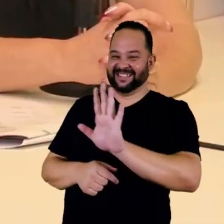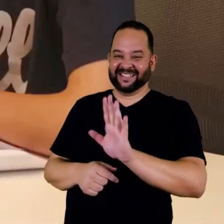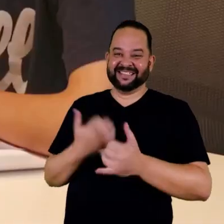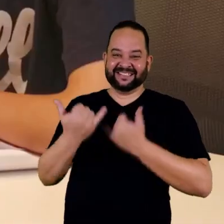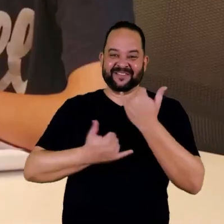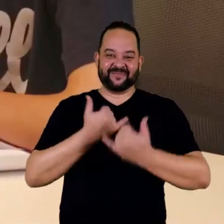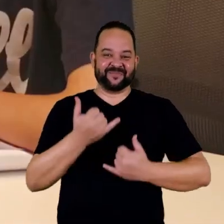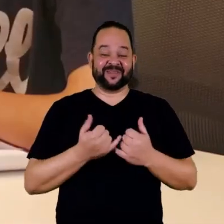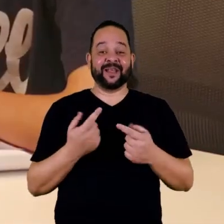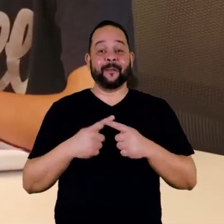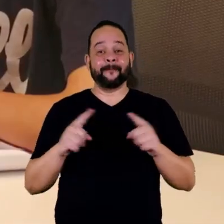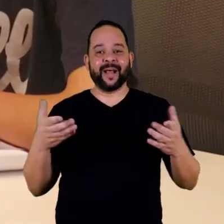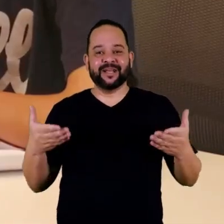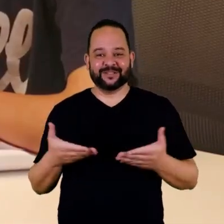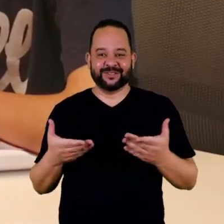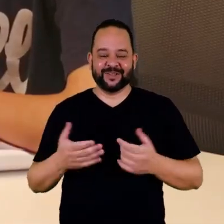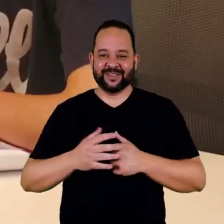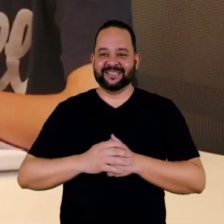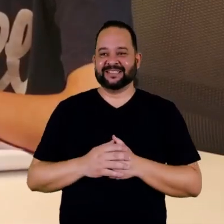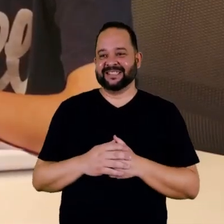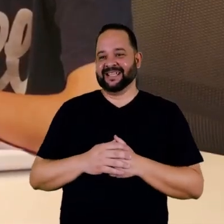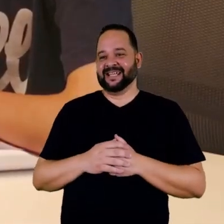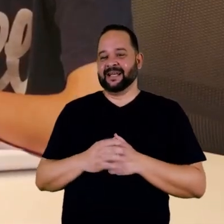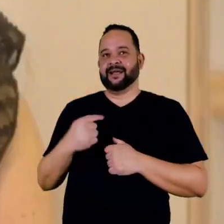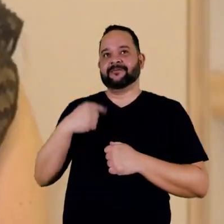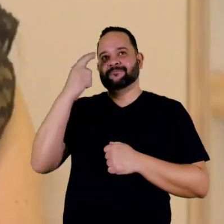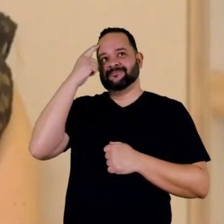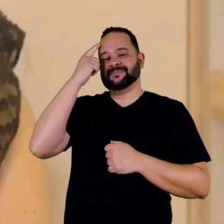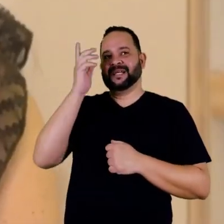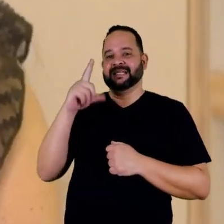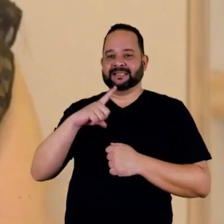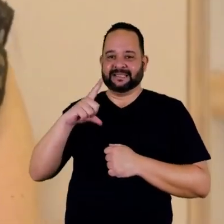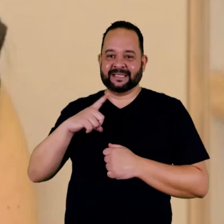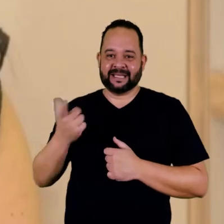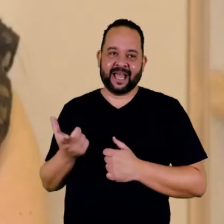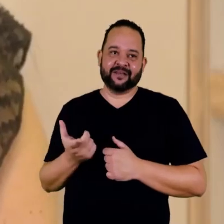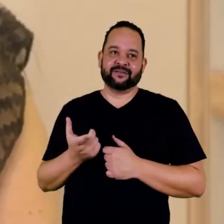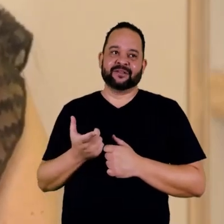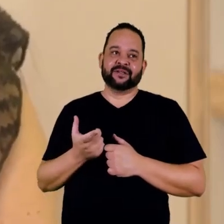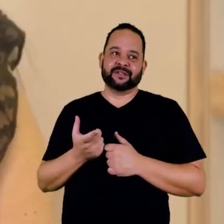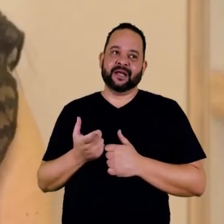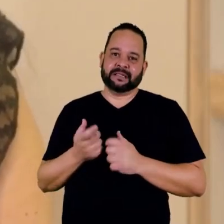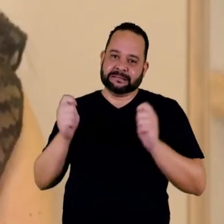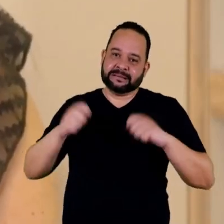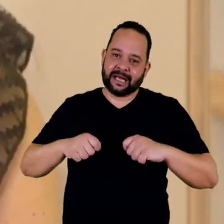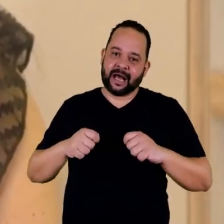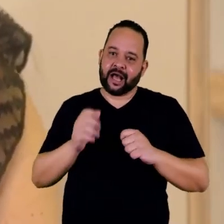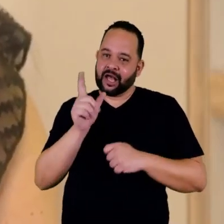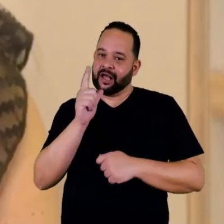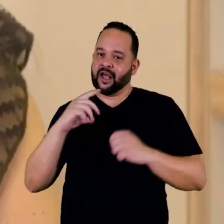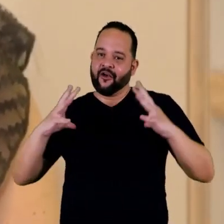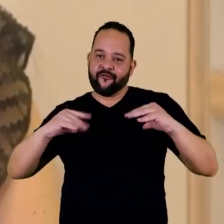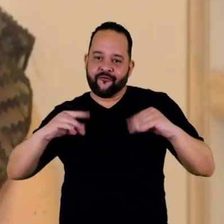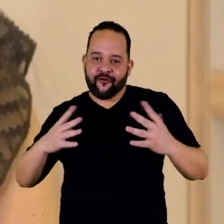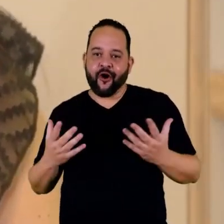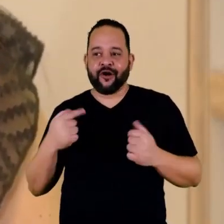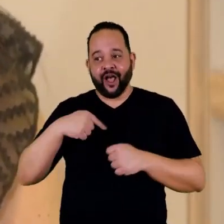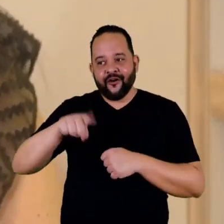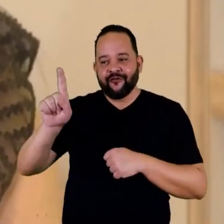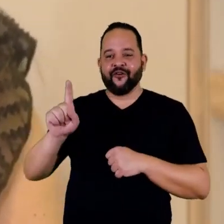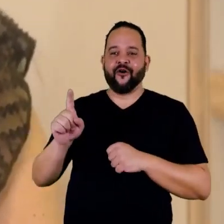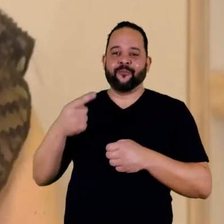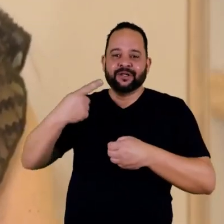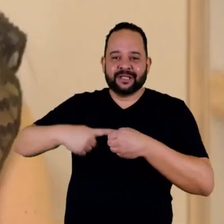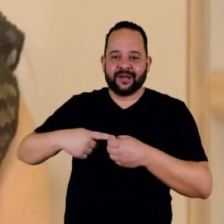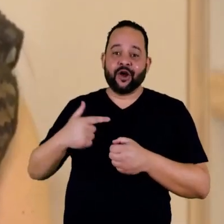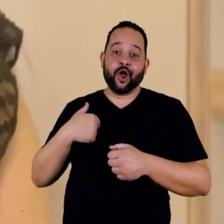ganhou mas hoje quando eu assim tenho alguma brecha de agenda a gente vai para lá eu gosto